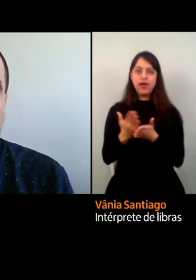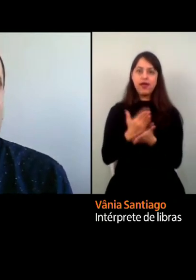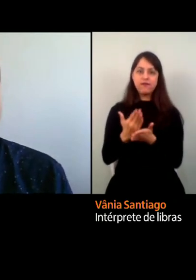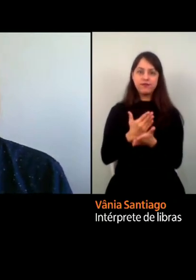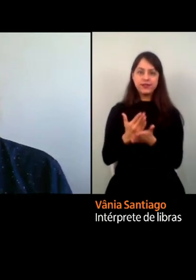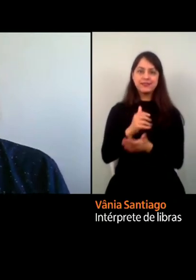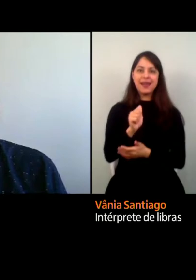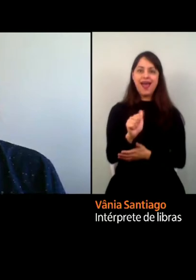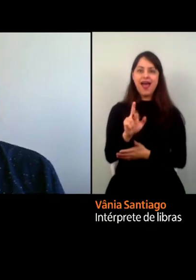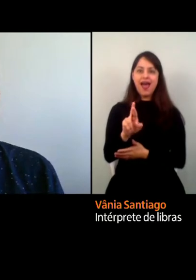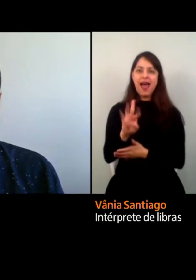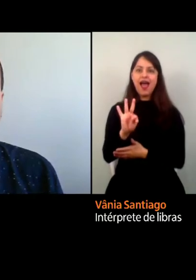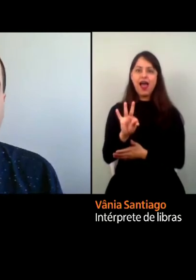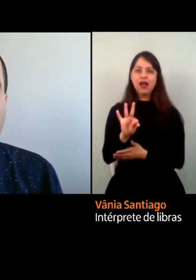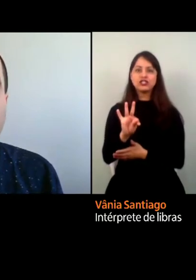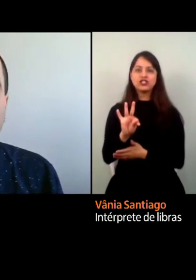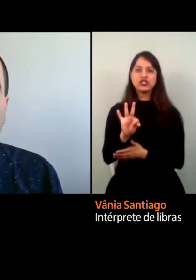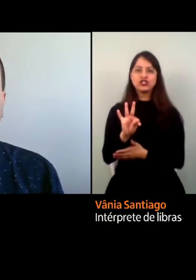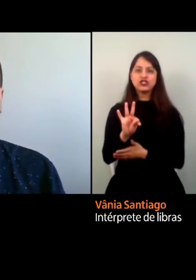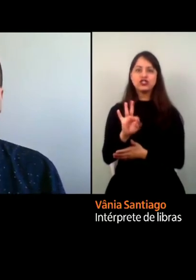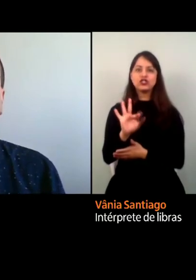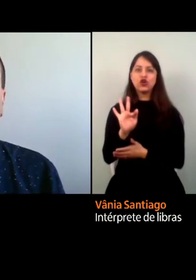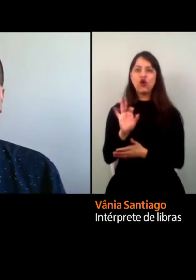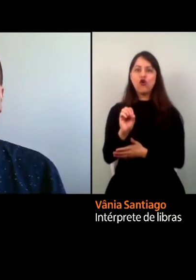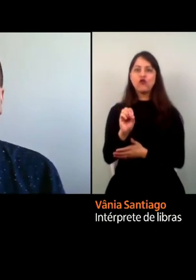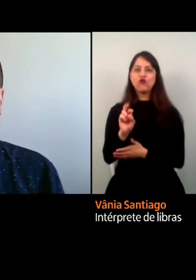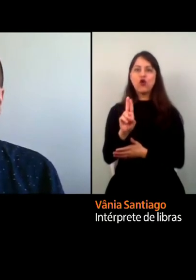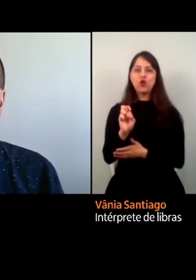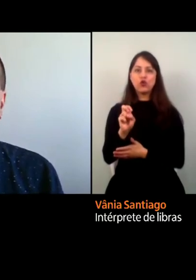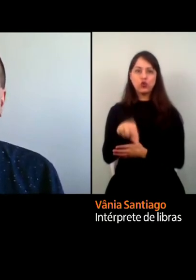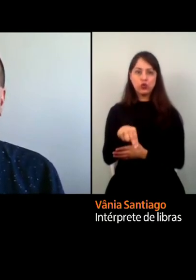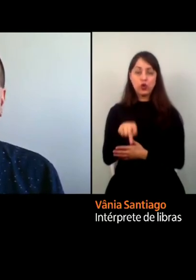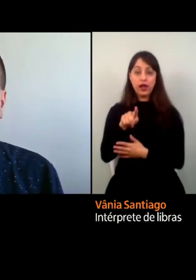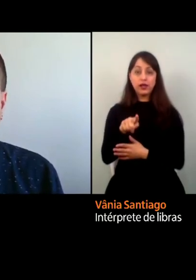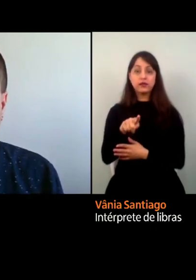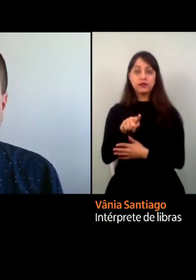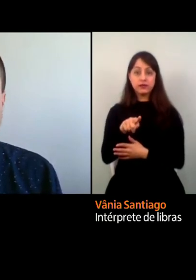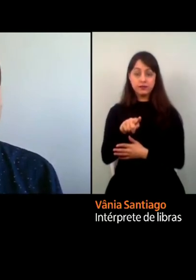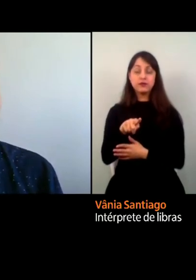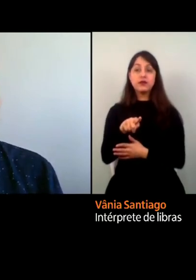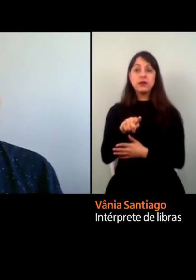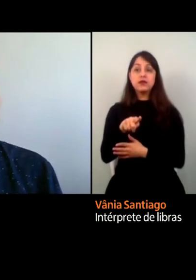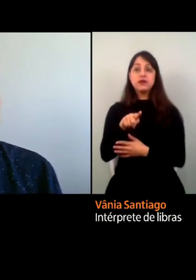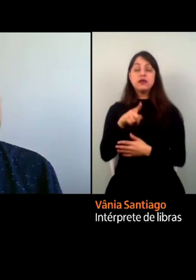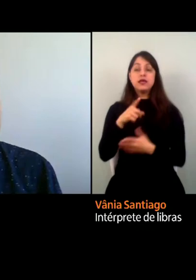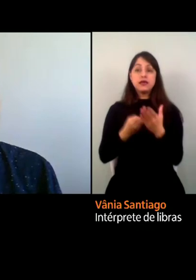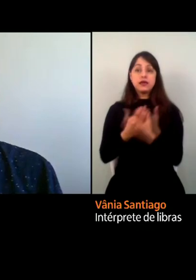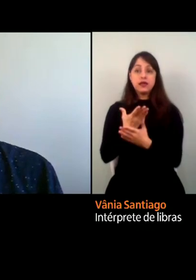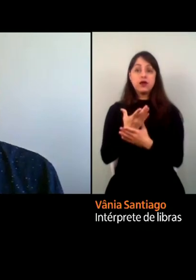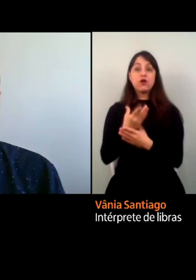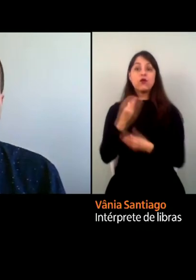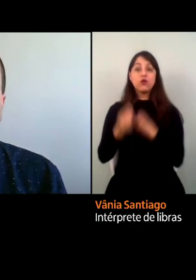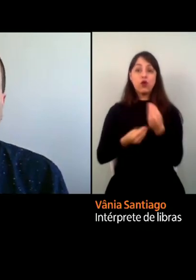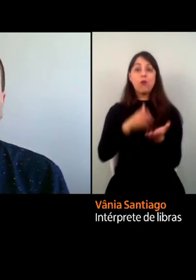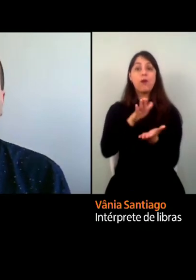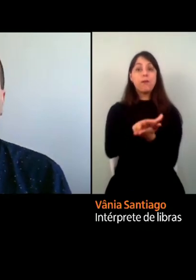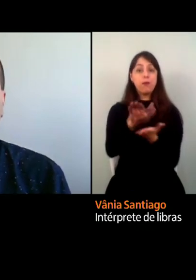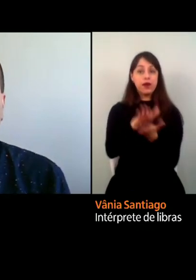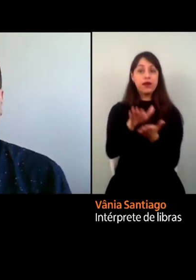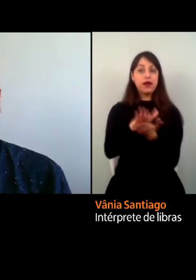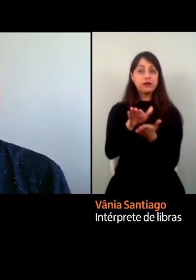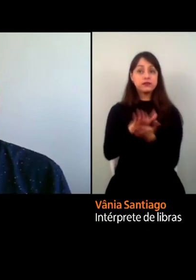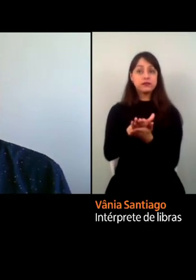Hollis Frampton publicou o ensaio Por Uma Meta-História do Filme, republicado em seu